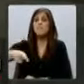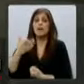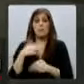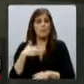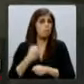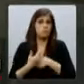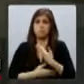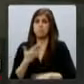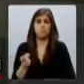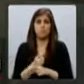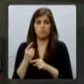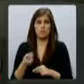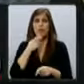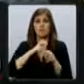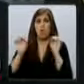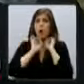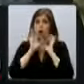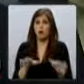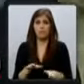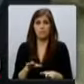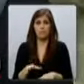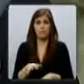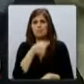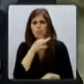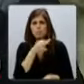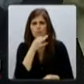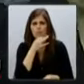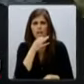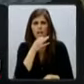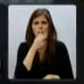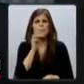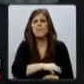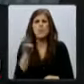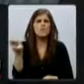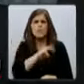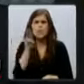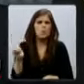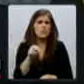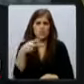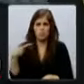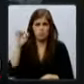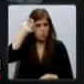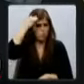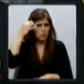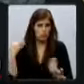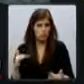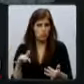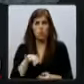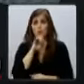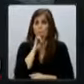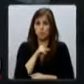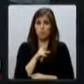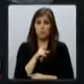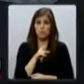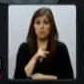mas não está porque não há eletricidade nós estamos a falar de centenas de milhar mas sim de milhões de euros de prejuízo que poderíamos